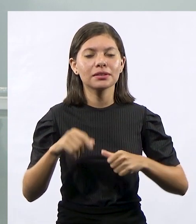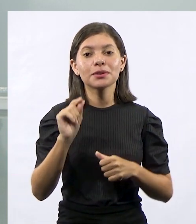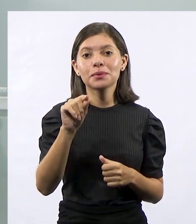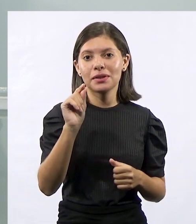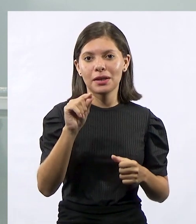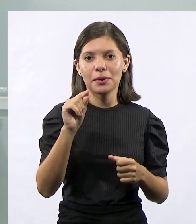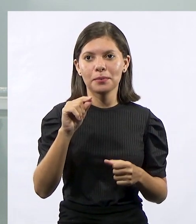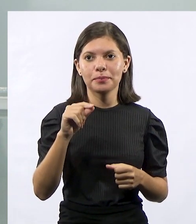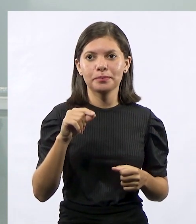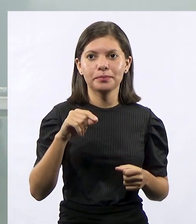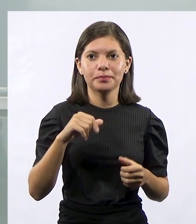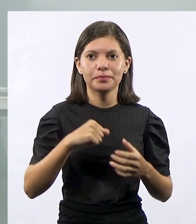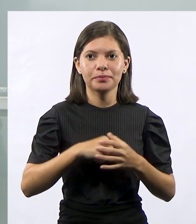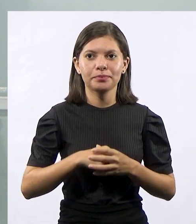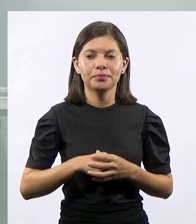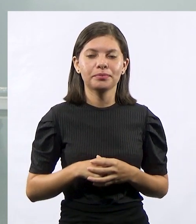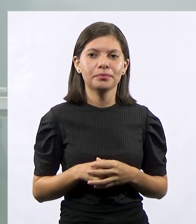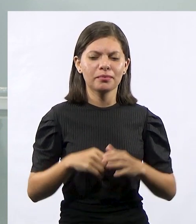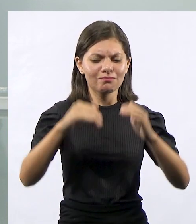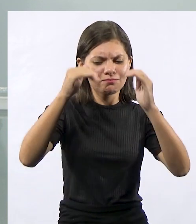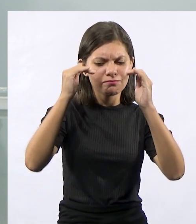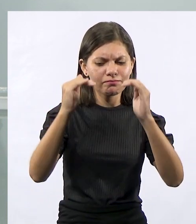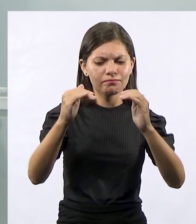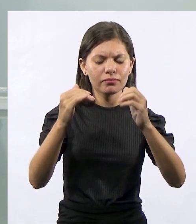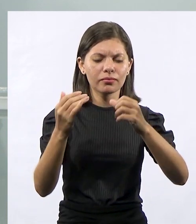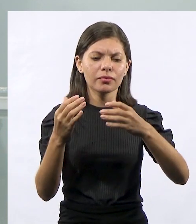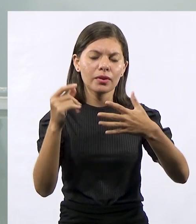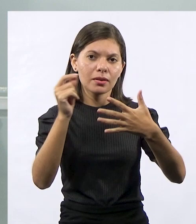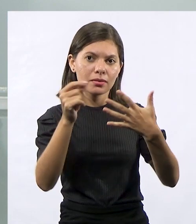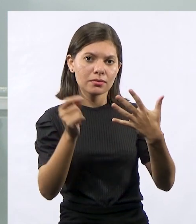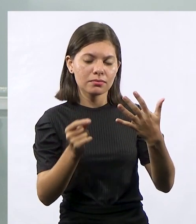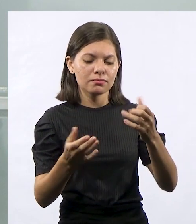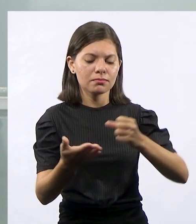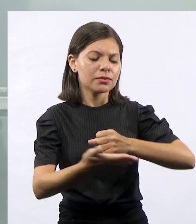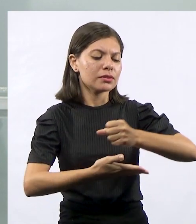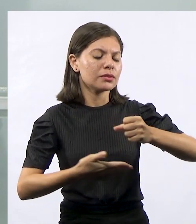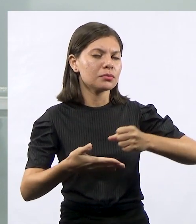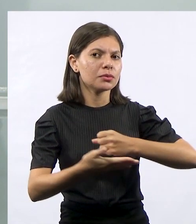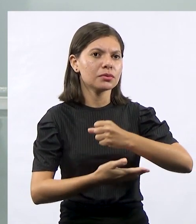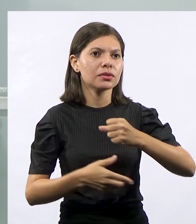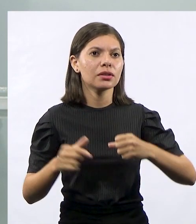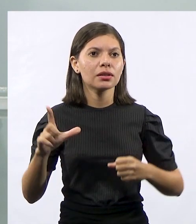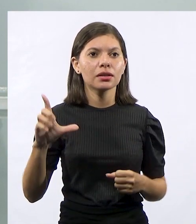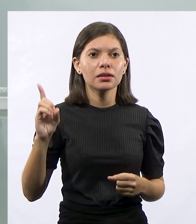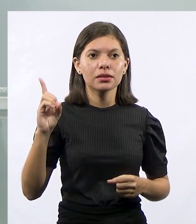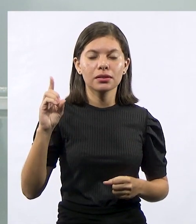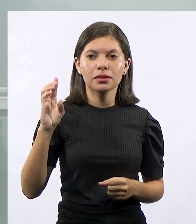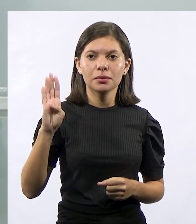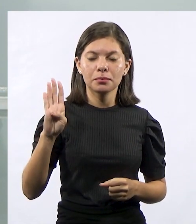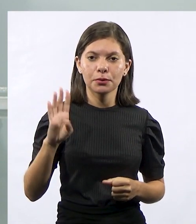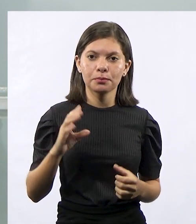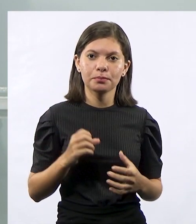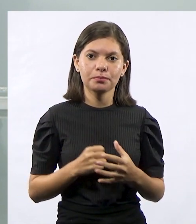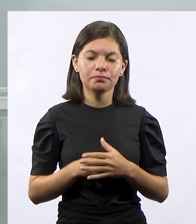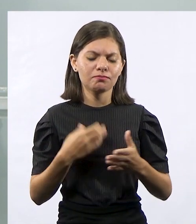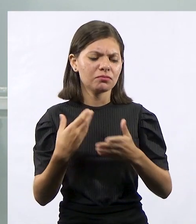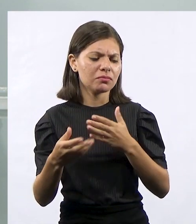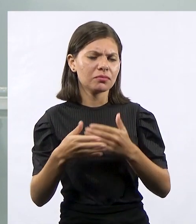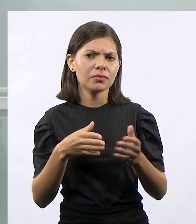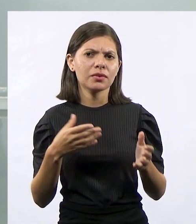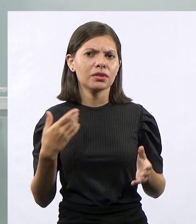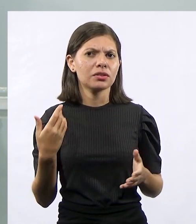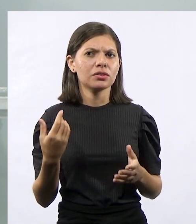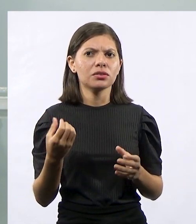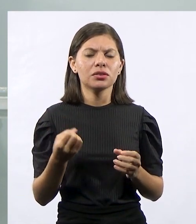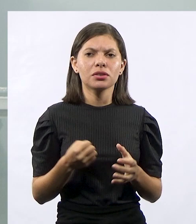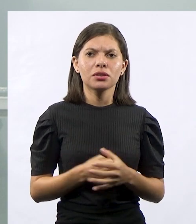necessário seguir os princípios da LDB. Então, independente se é uma rede pública,